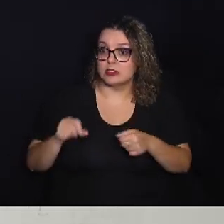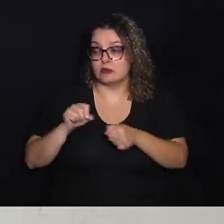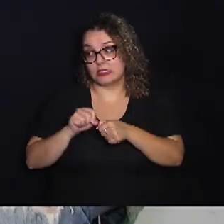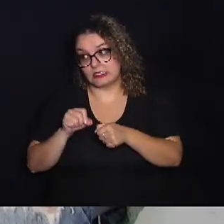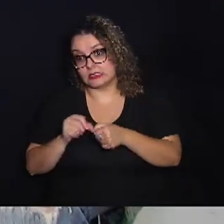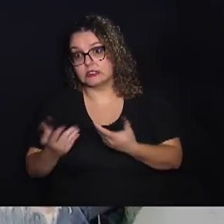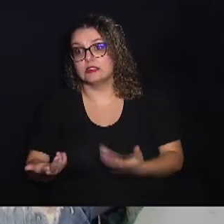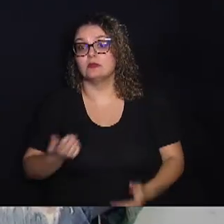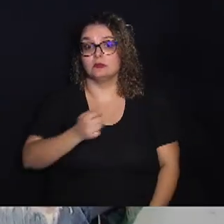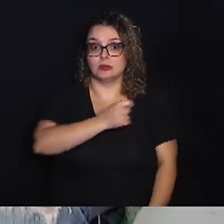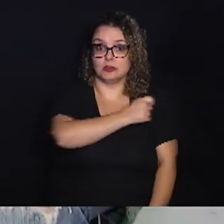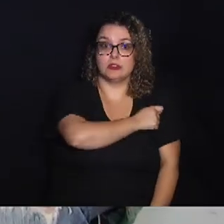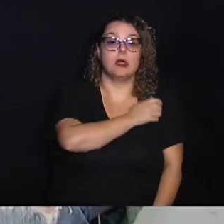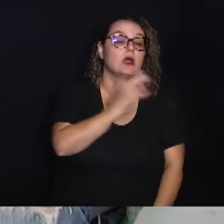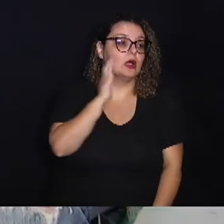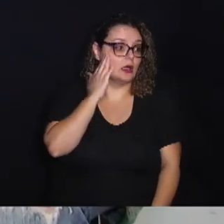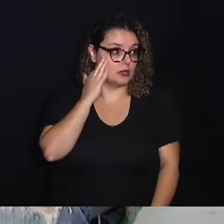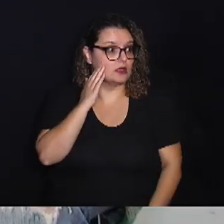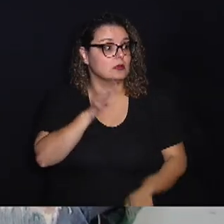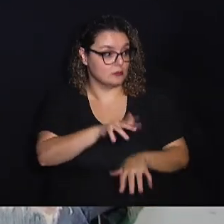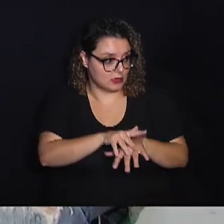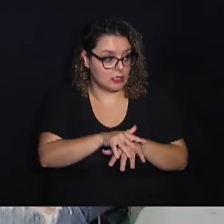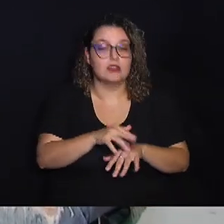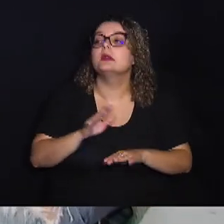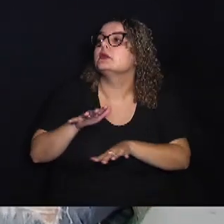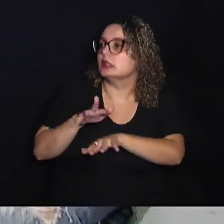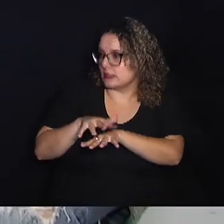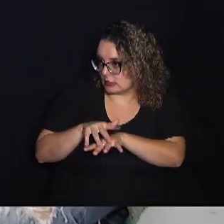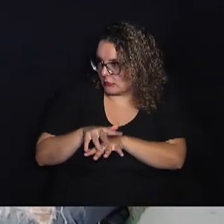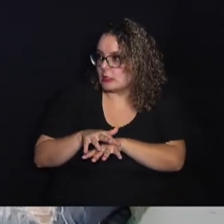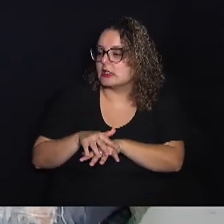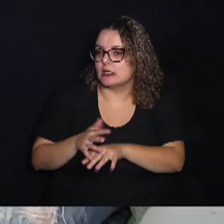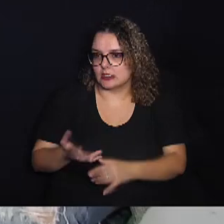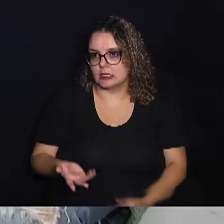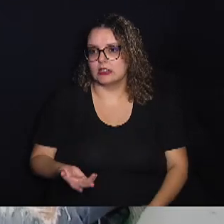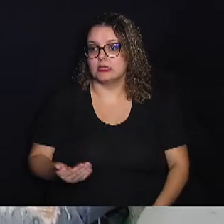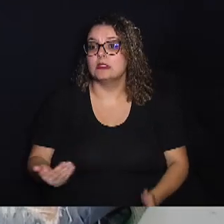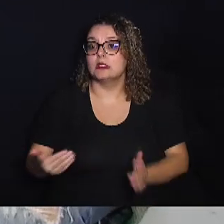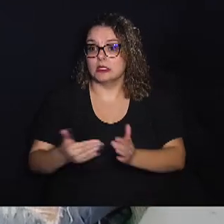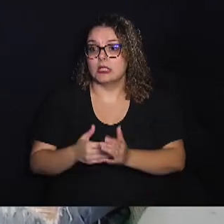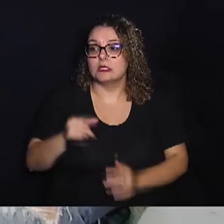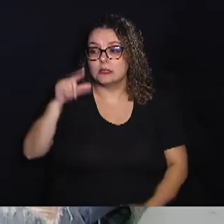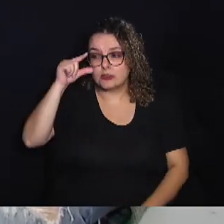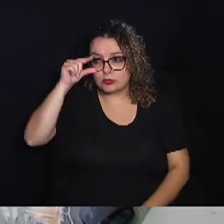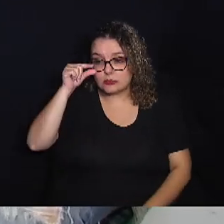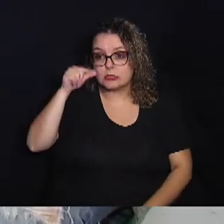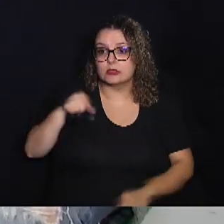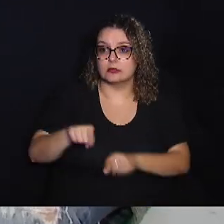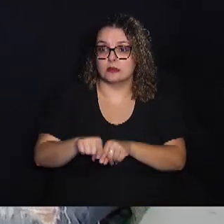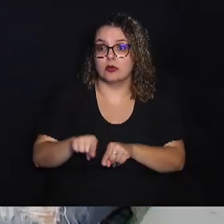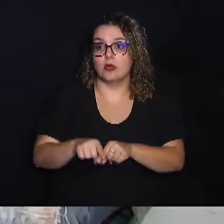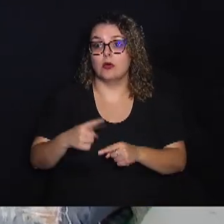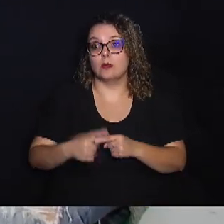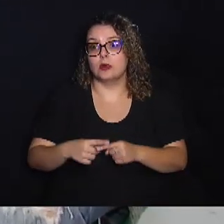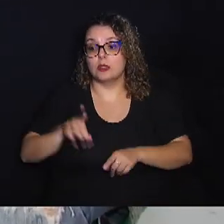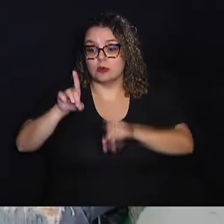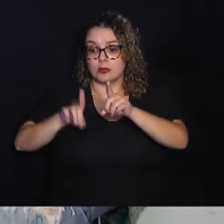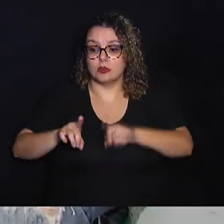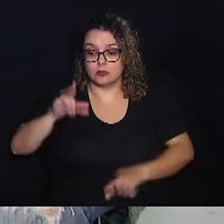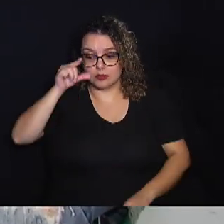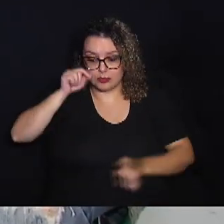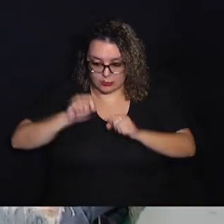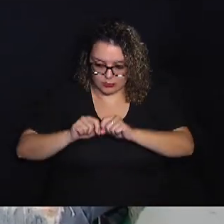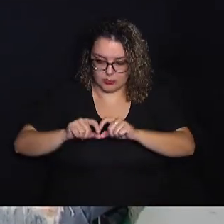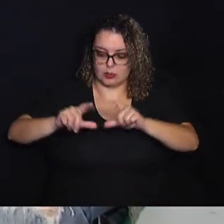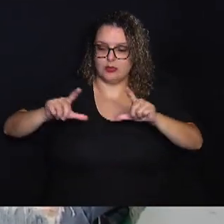o aluno, né? Em braille. Em braille. Né? E até mesmo para baixa visão, né? Porque o baixa visão ele tem que ter uma fonte